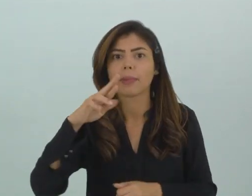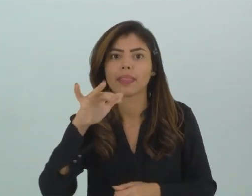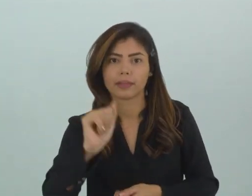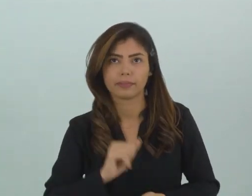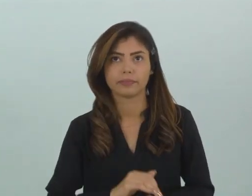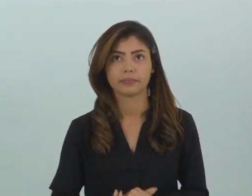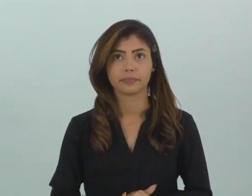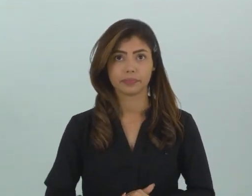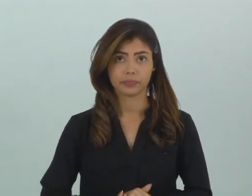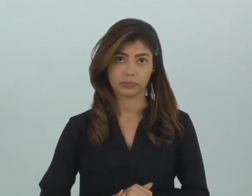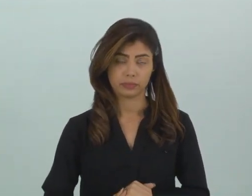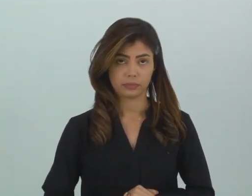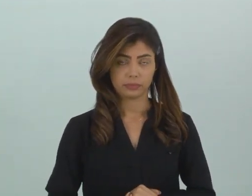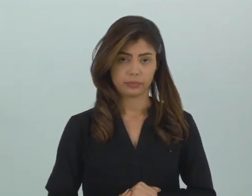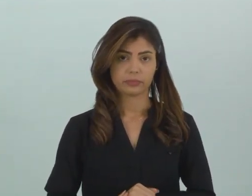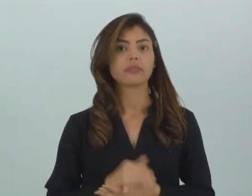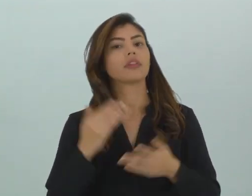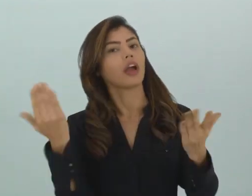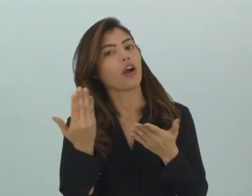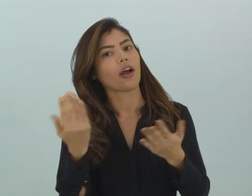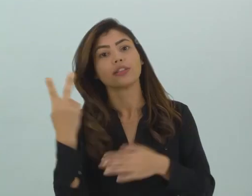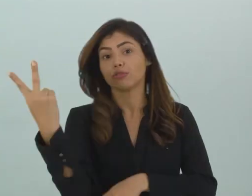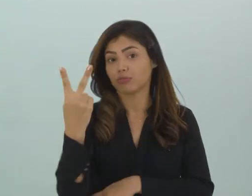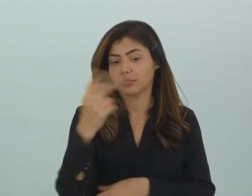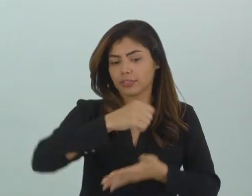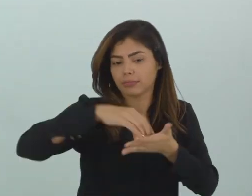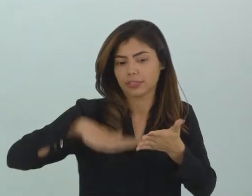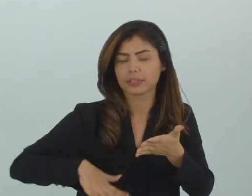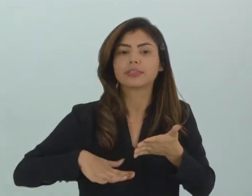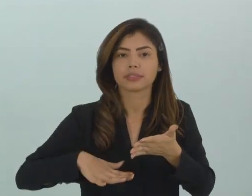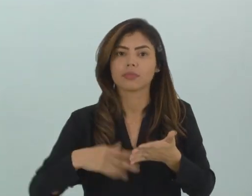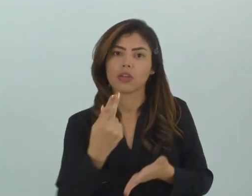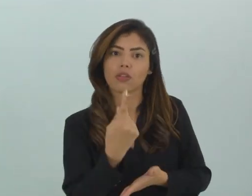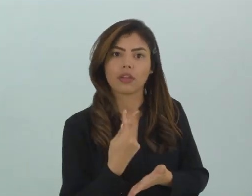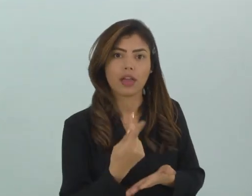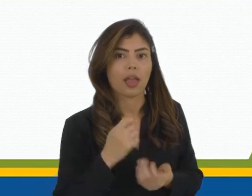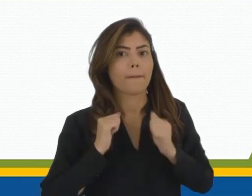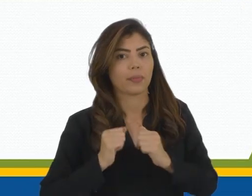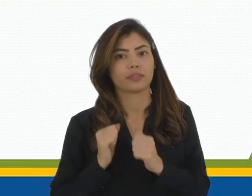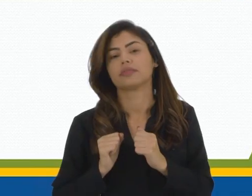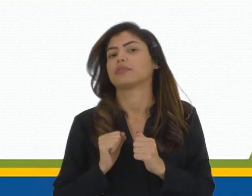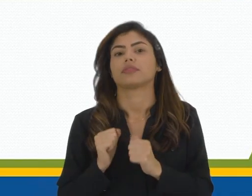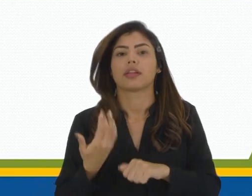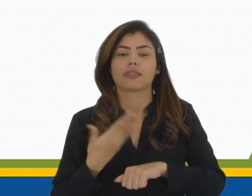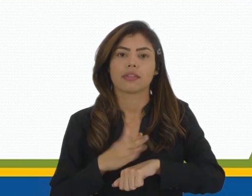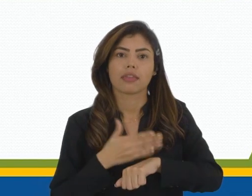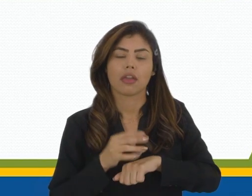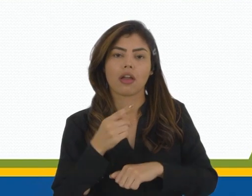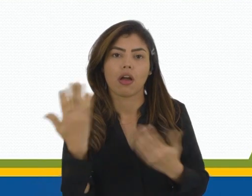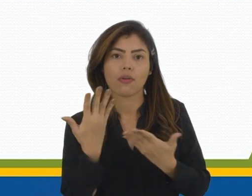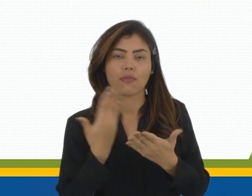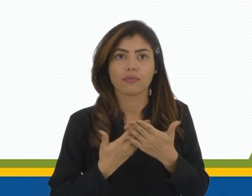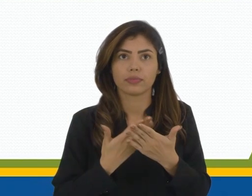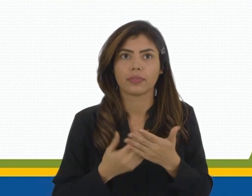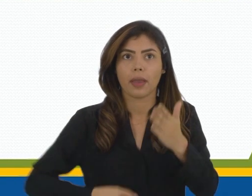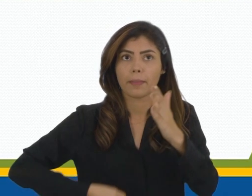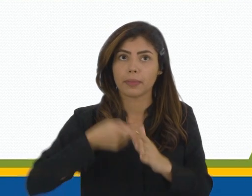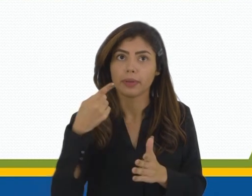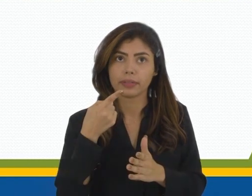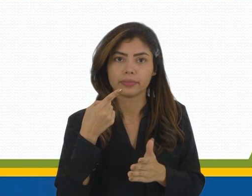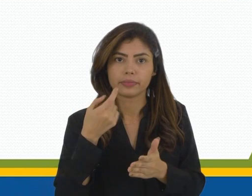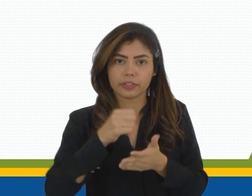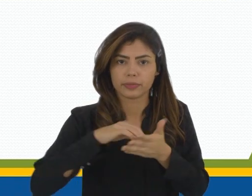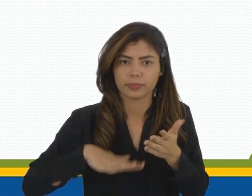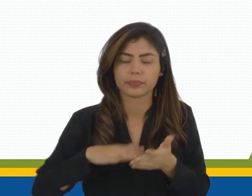E agora eu trouxe 2 exercícios para que a gente possa exercitar o que nós vimos na aula de hoje. O primeiro exercício diz o seguinte: os